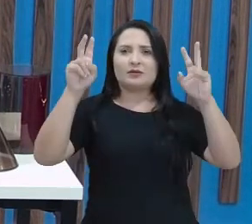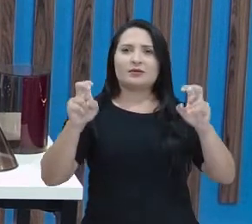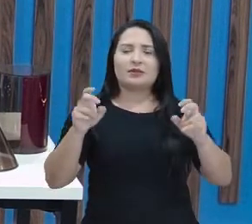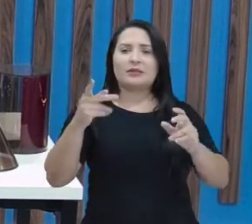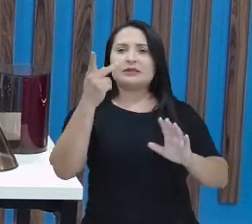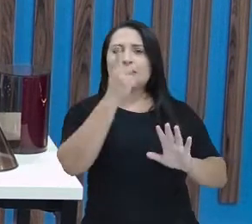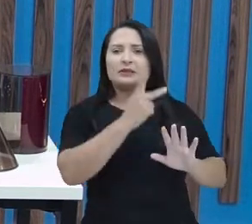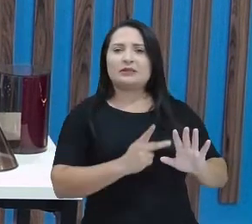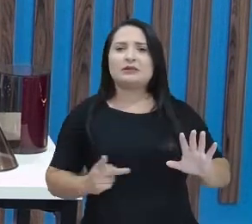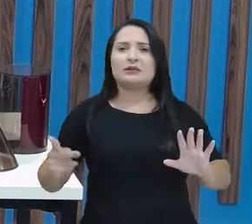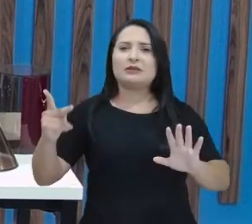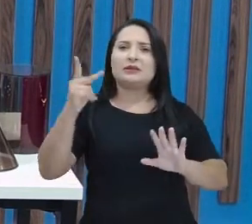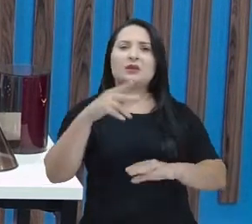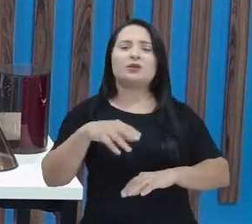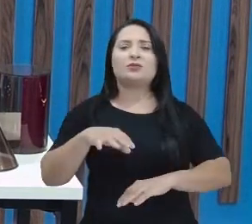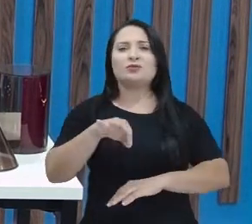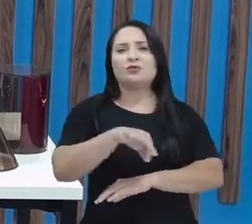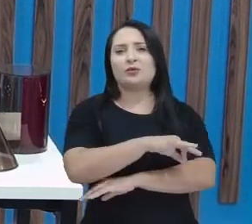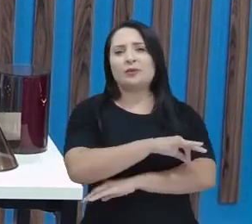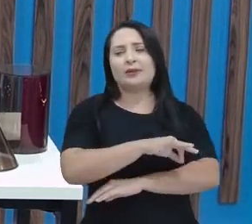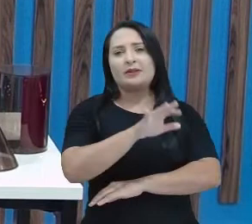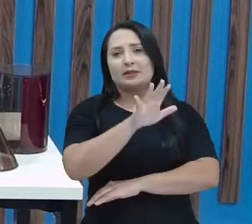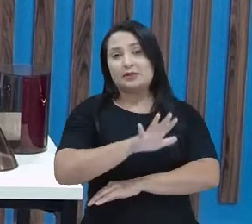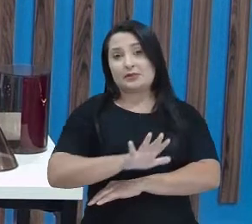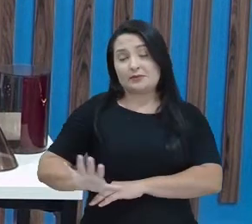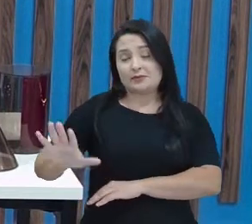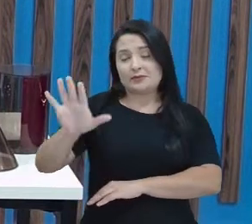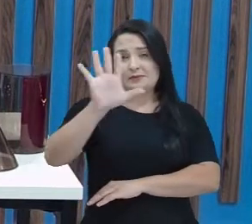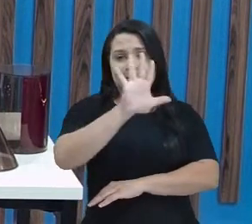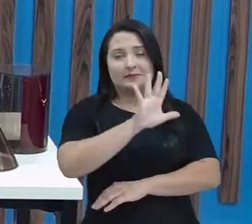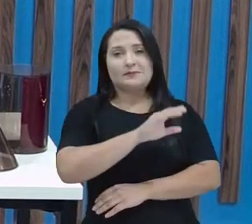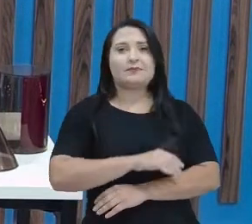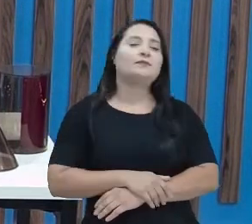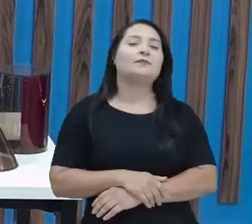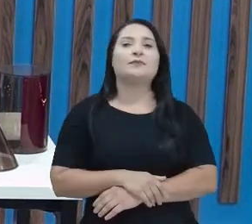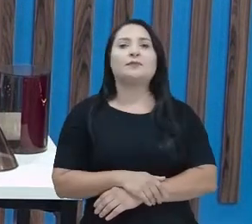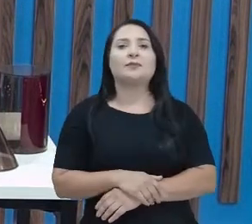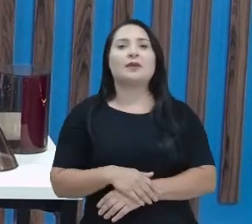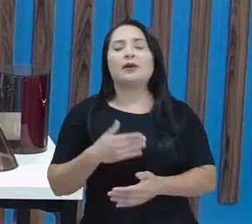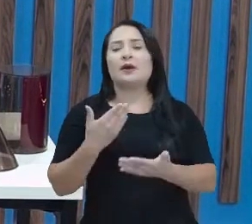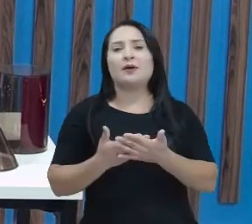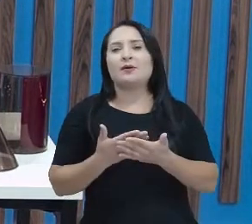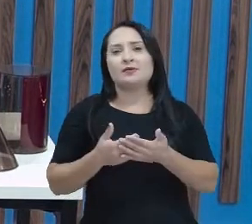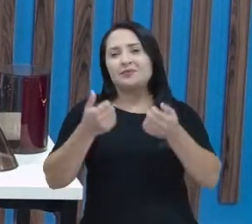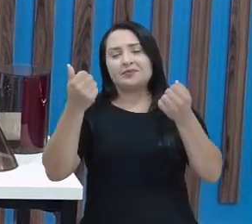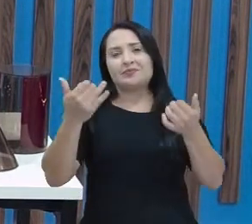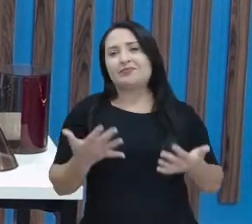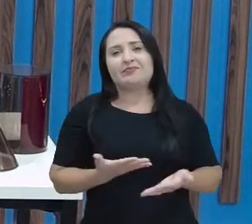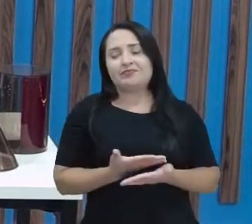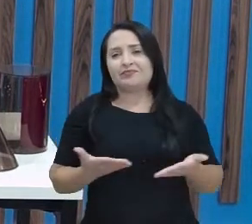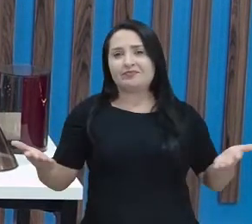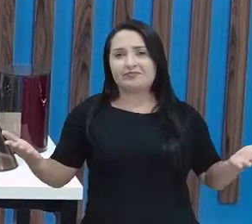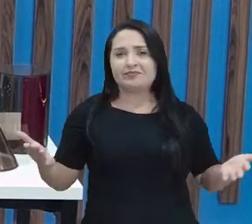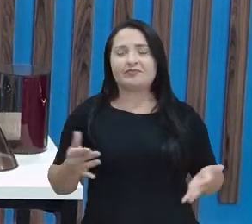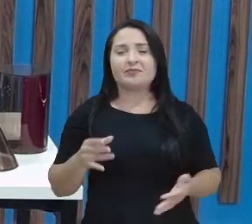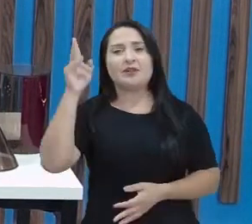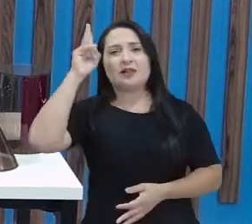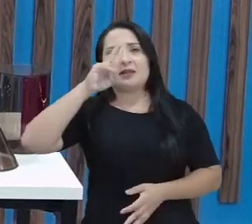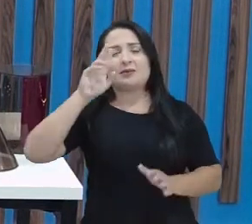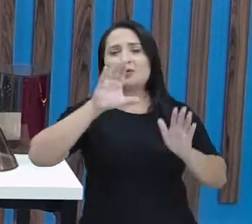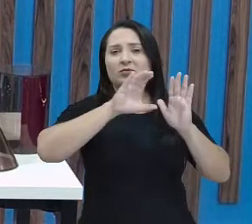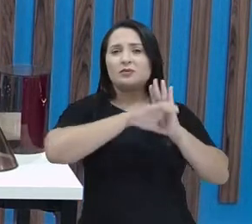figuras geométricas espaciais. A aula vai falar sobre isso, né? Vamos relembrar aqui os conceitos,